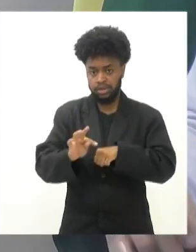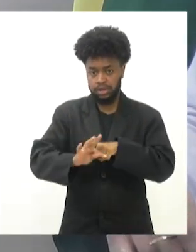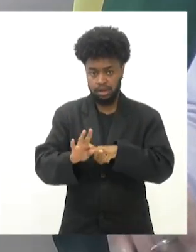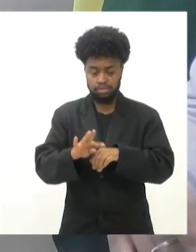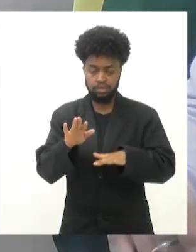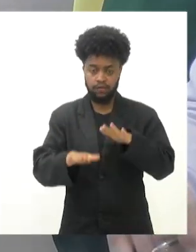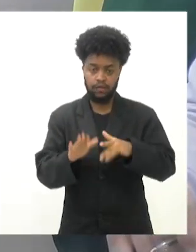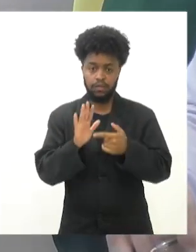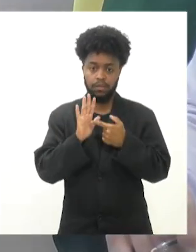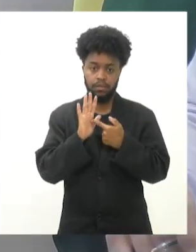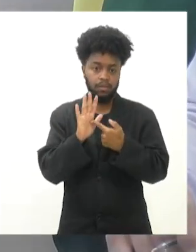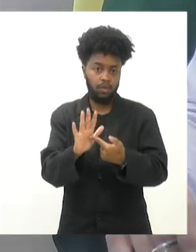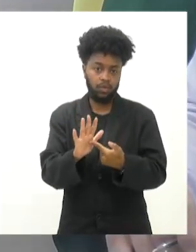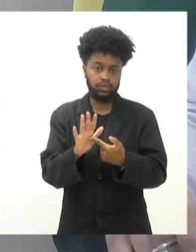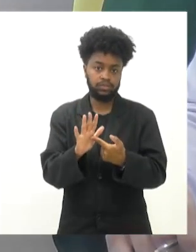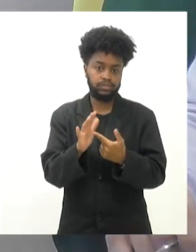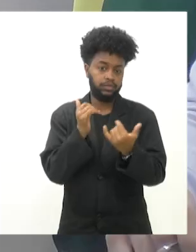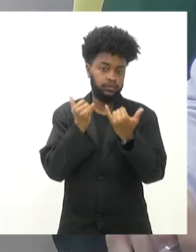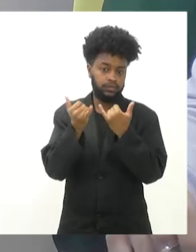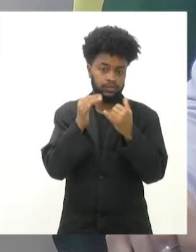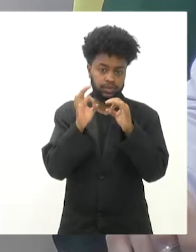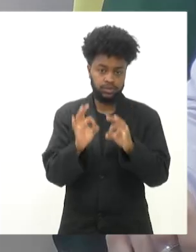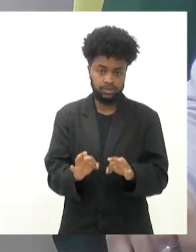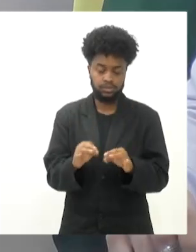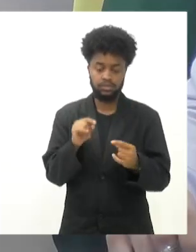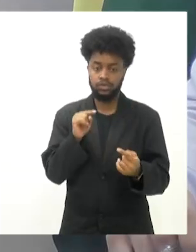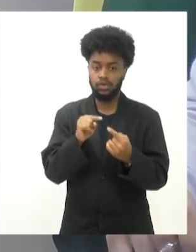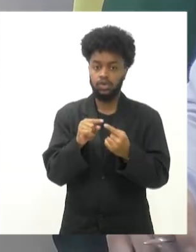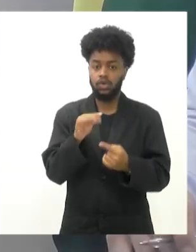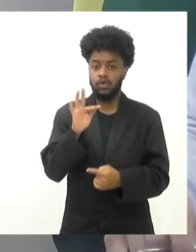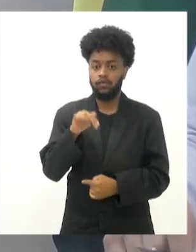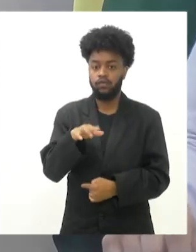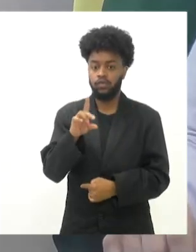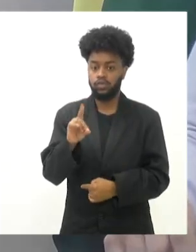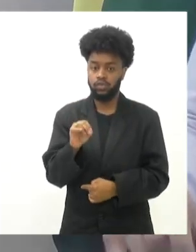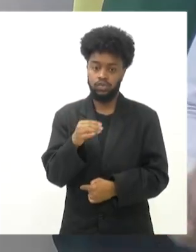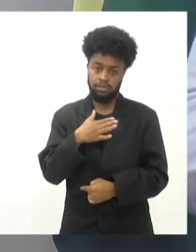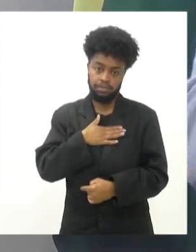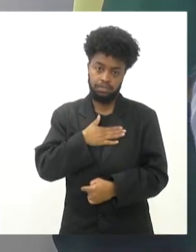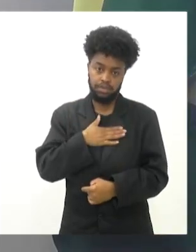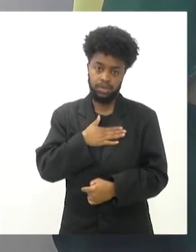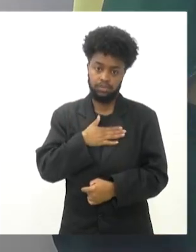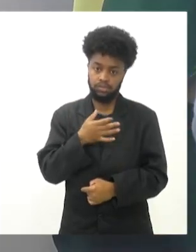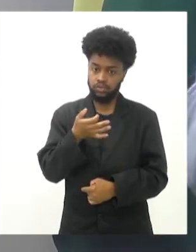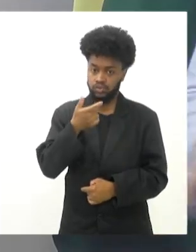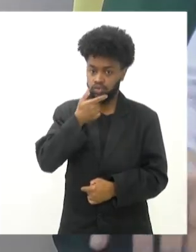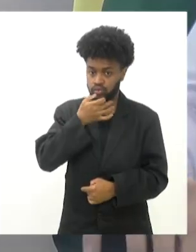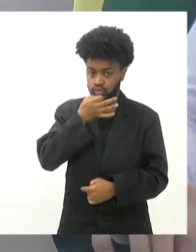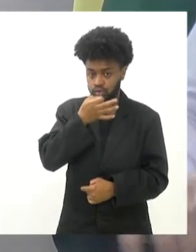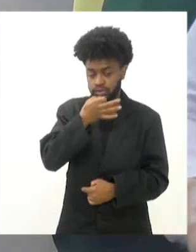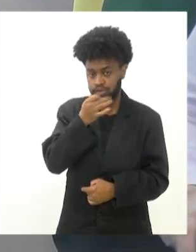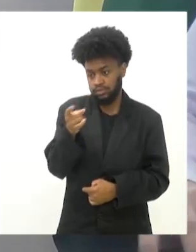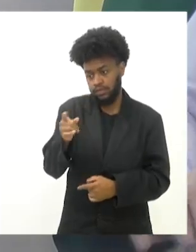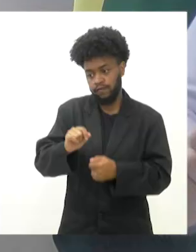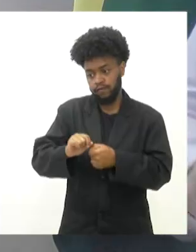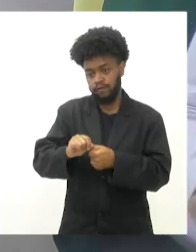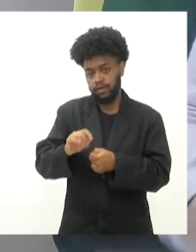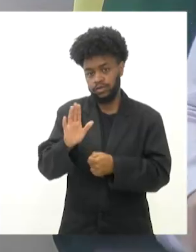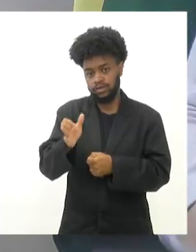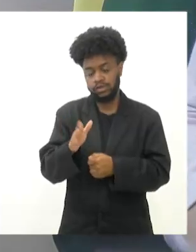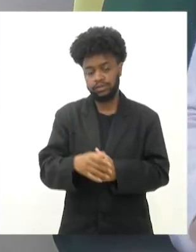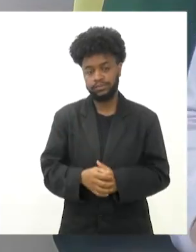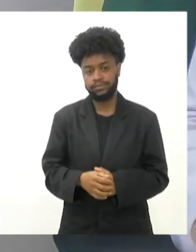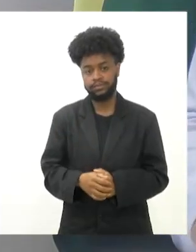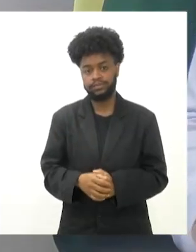possa trazer as devidas informações. Em relação ao fundo, essa seria a minha segunda sugestão, como Vossa Excelência já fez.